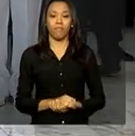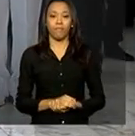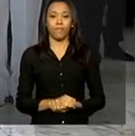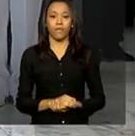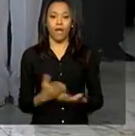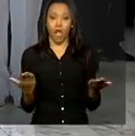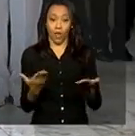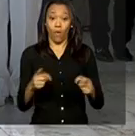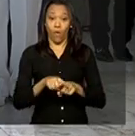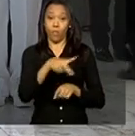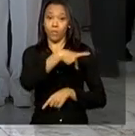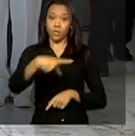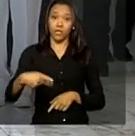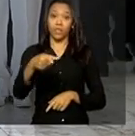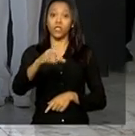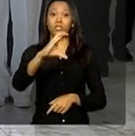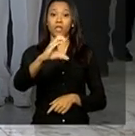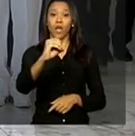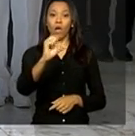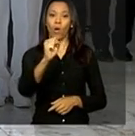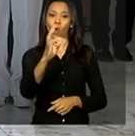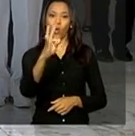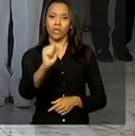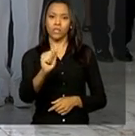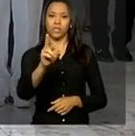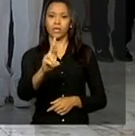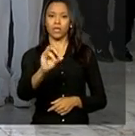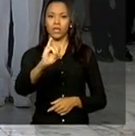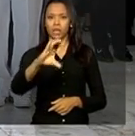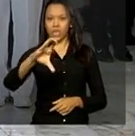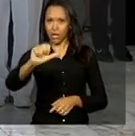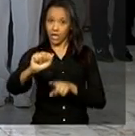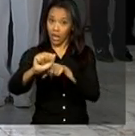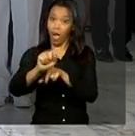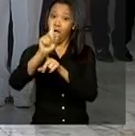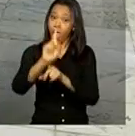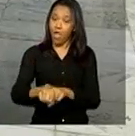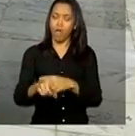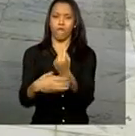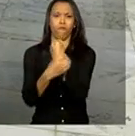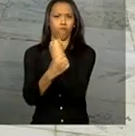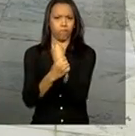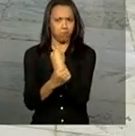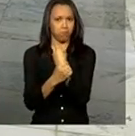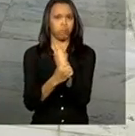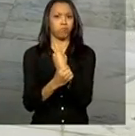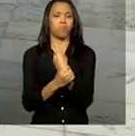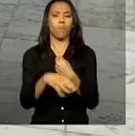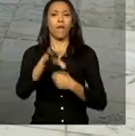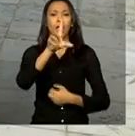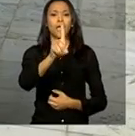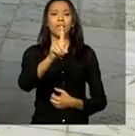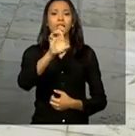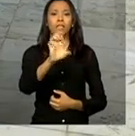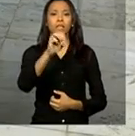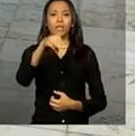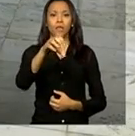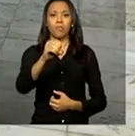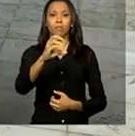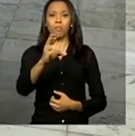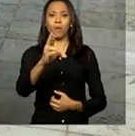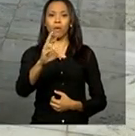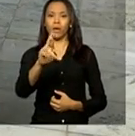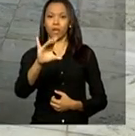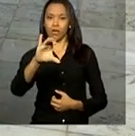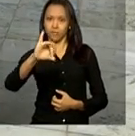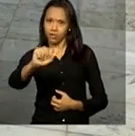Presidente da Costa Rica agora cumprimenta. A Costa Rica, que é uma das democracias mais sólidas da América Latina, tem